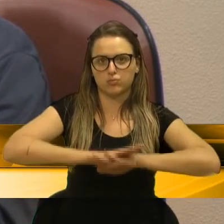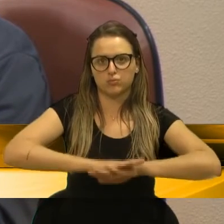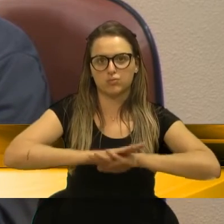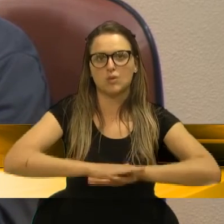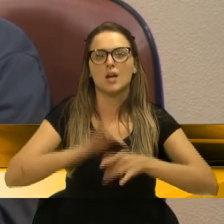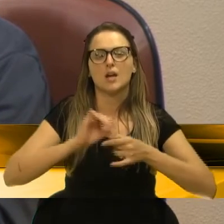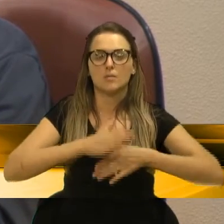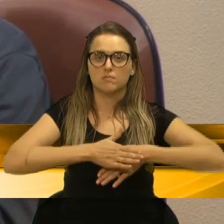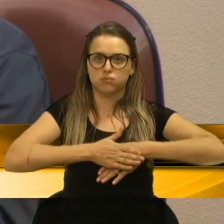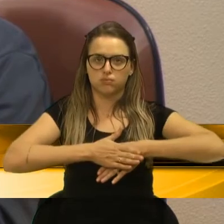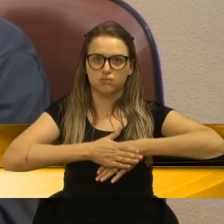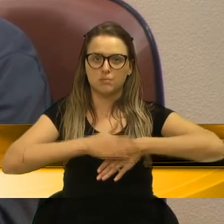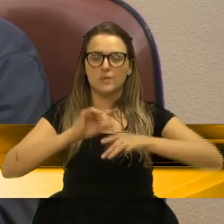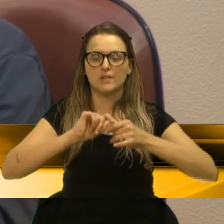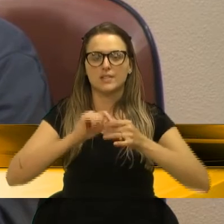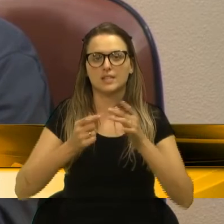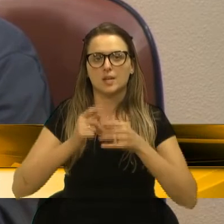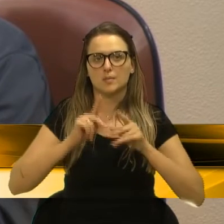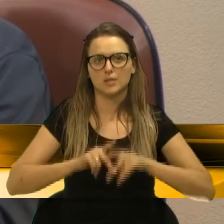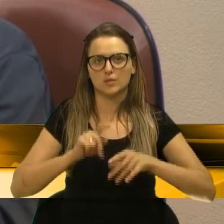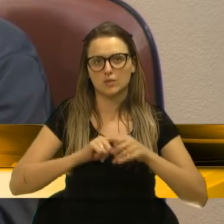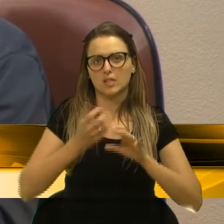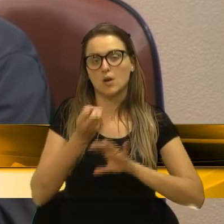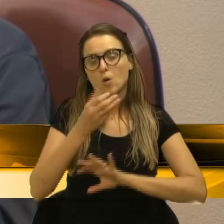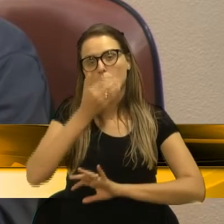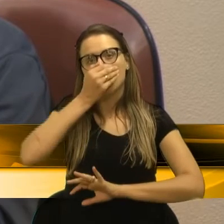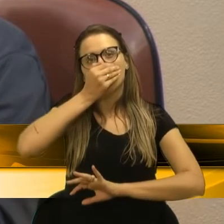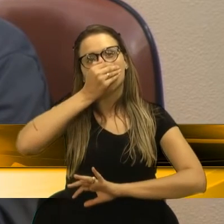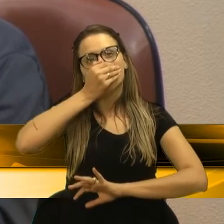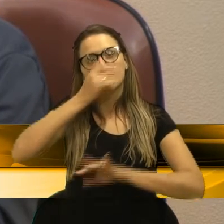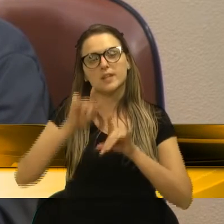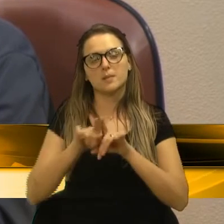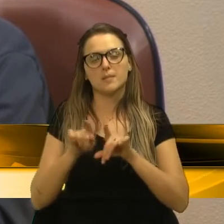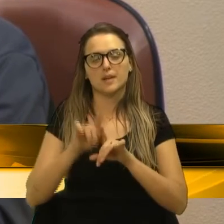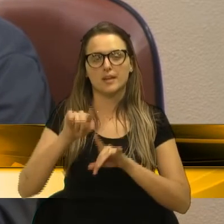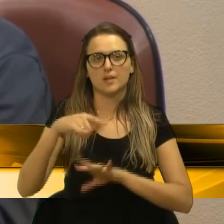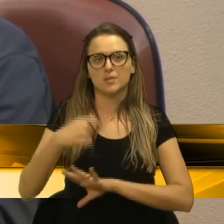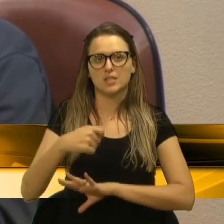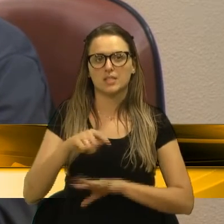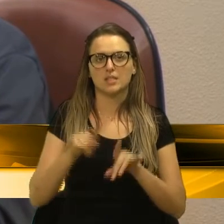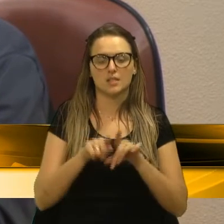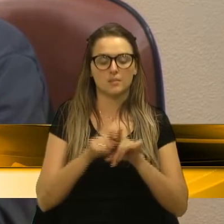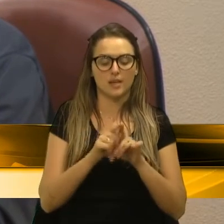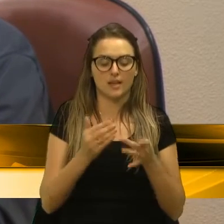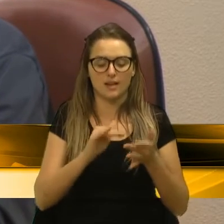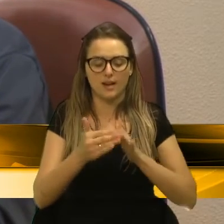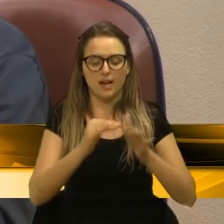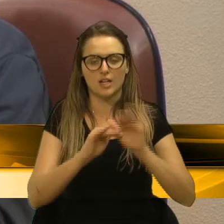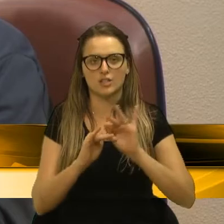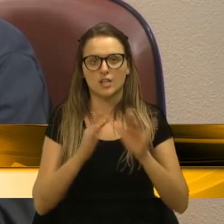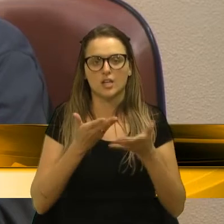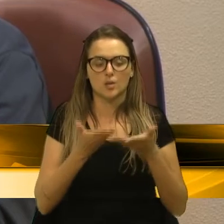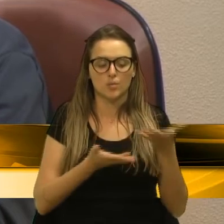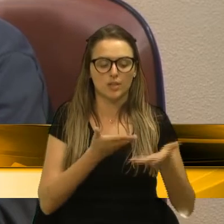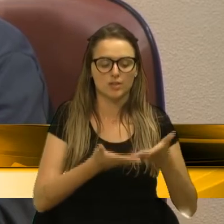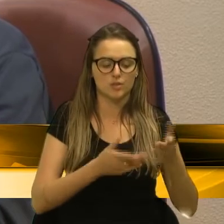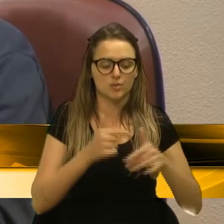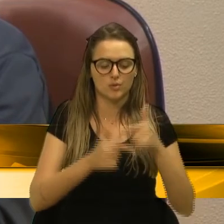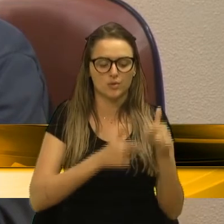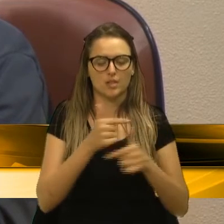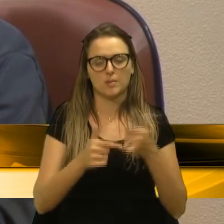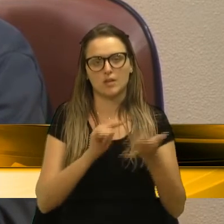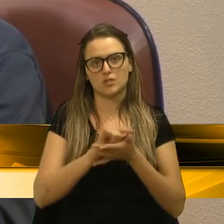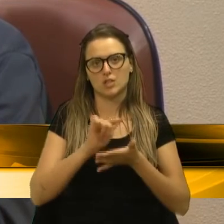exames de eletrocardiograma e oxigenioterapia, dentre outros. São necessários também produtos e embalagens para funcionamento do serviço de